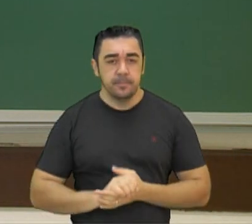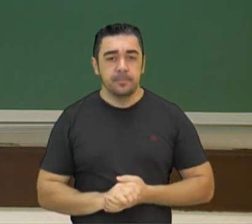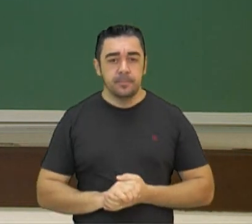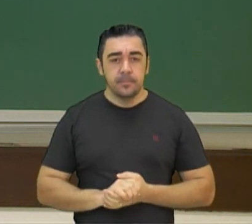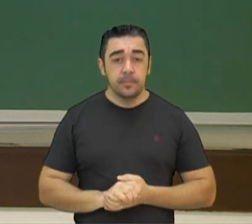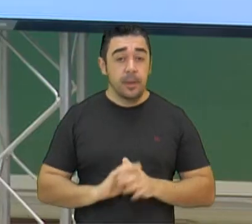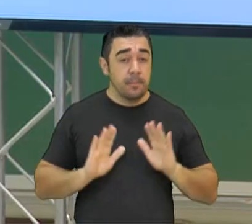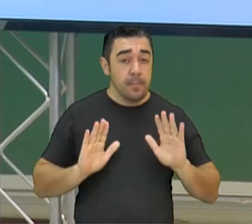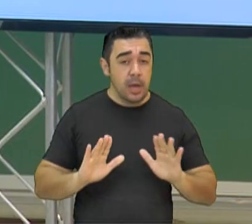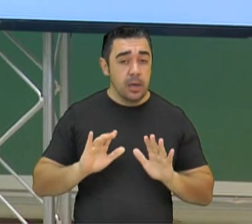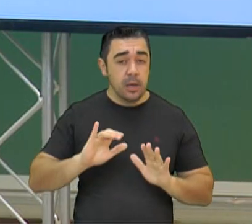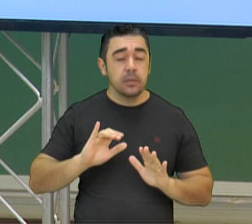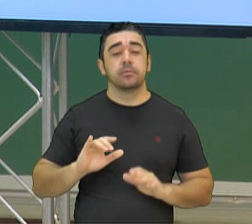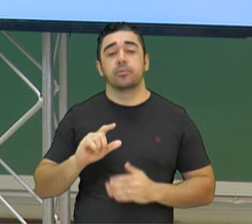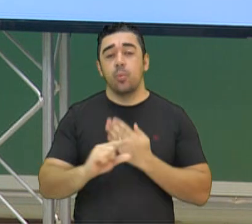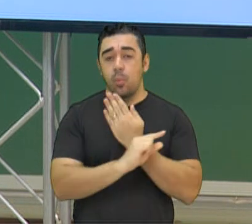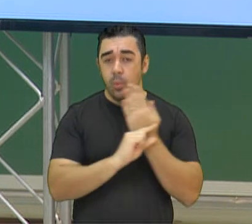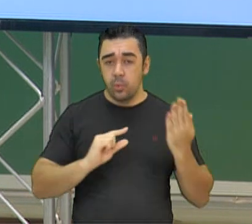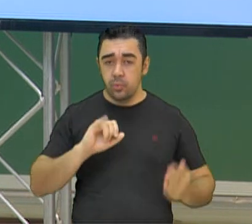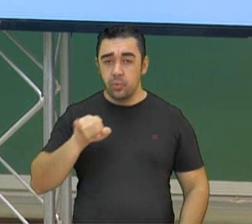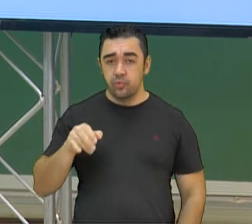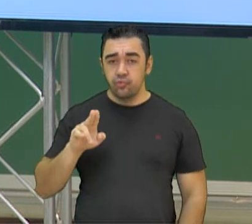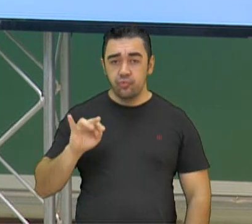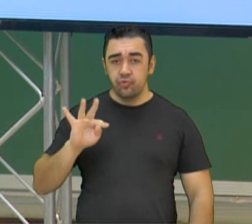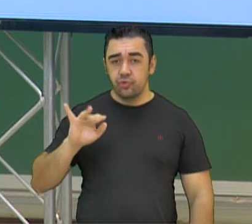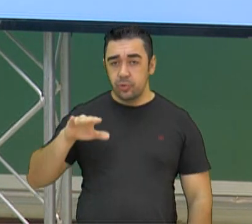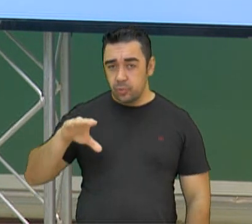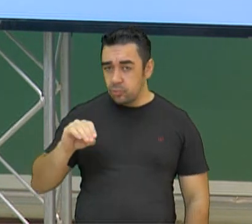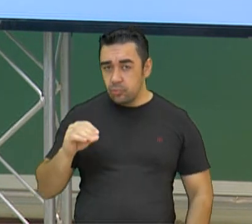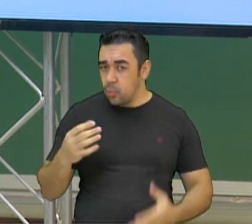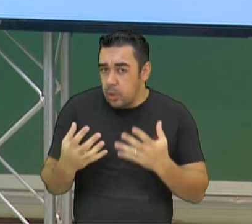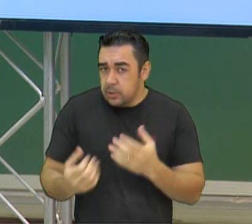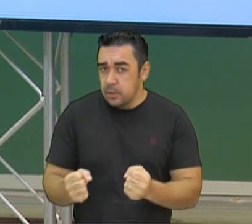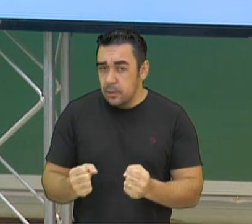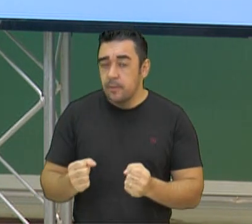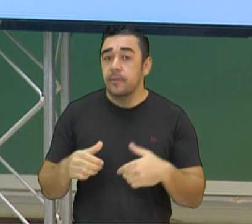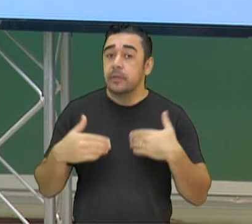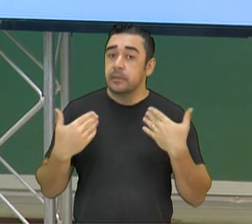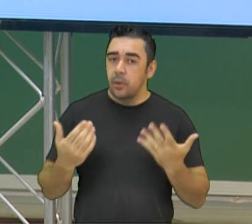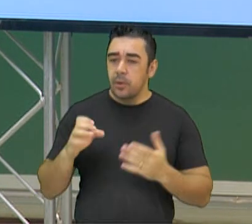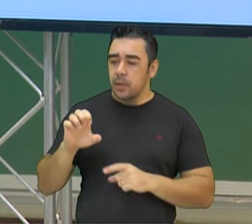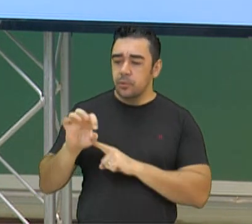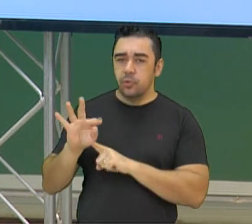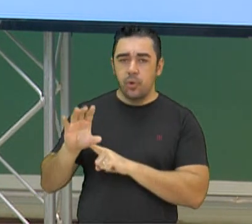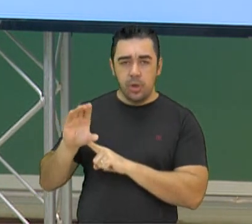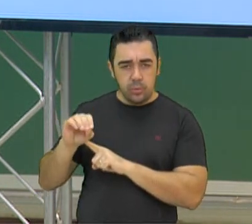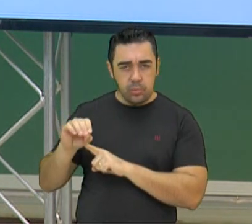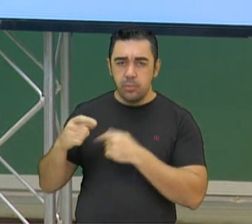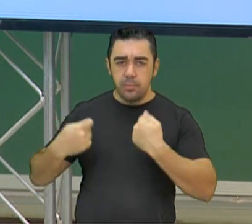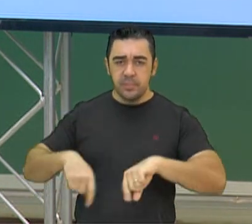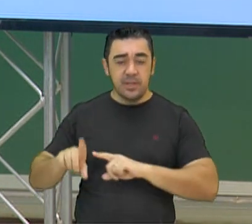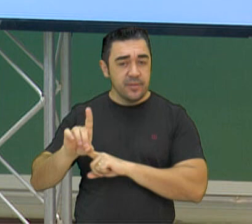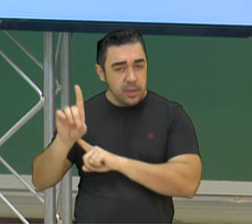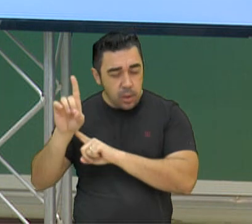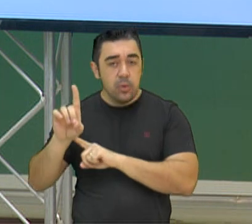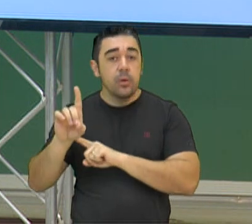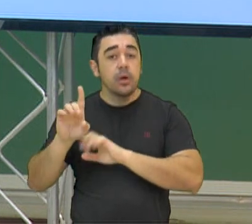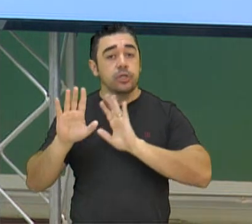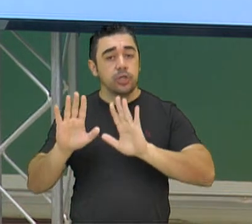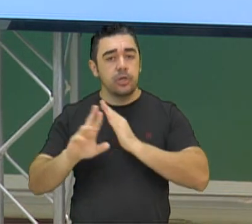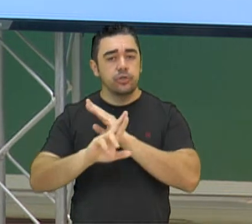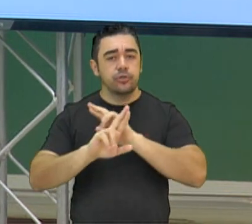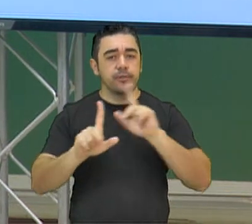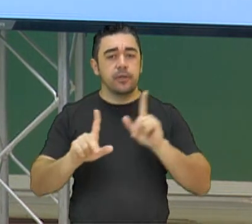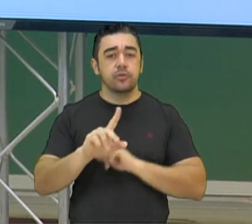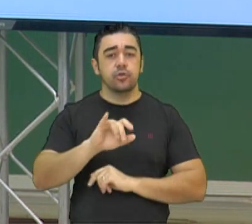Mas Justino não concordava com isso. Então, se para os estoicos Deus é desnecessário, para Justino